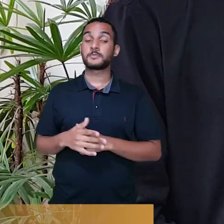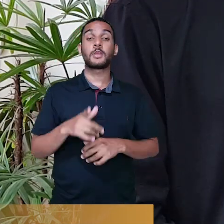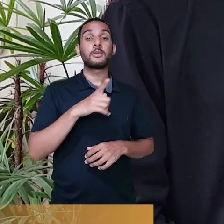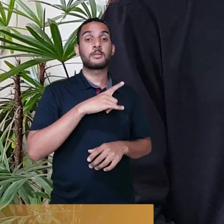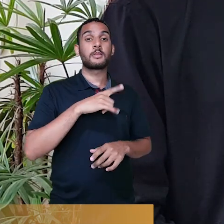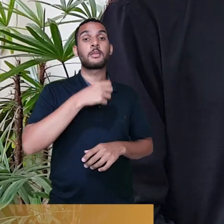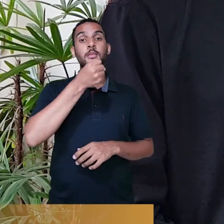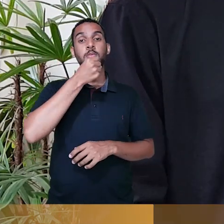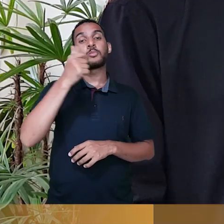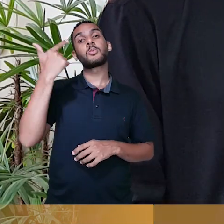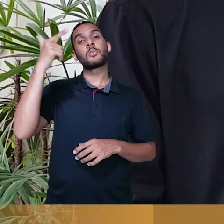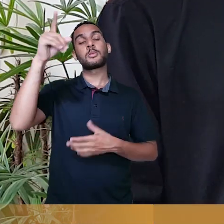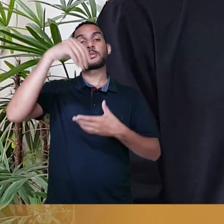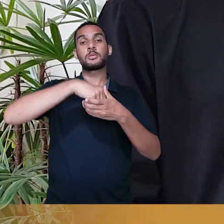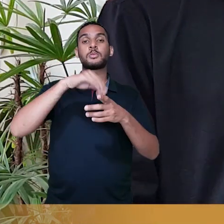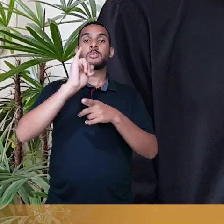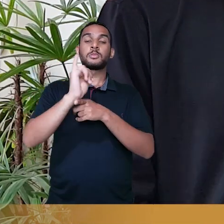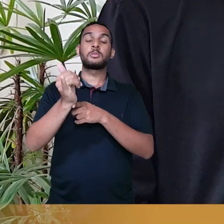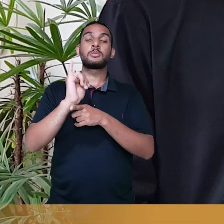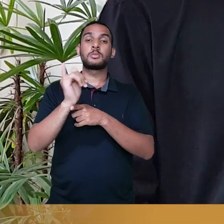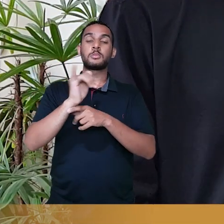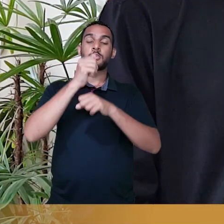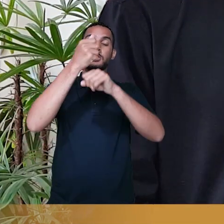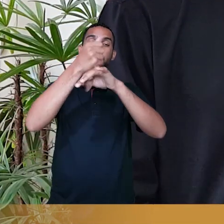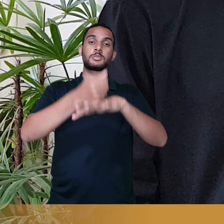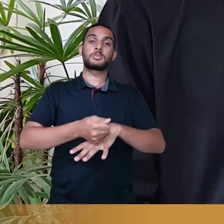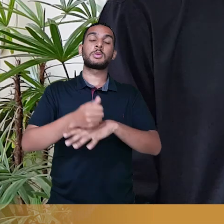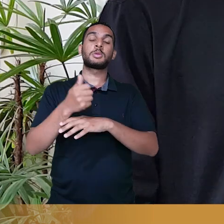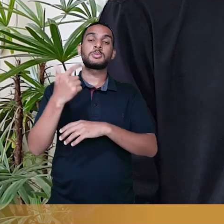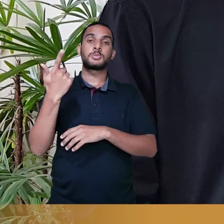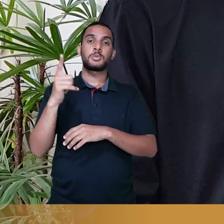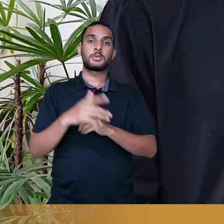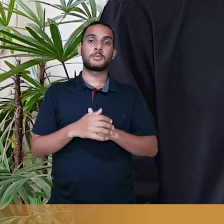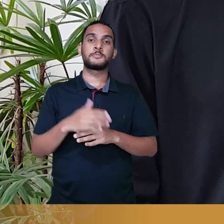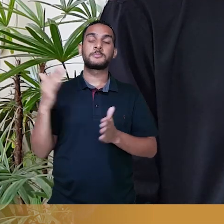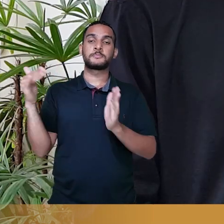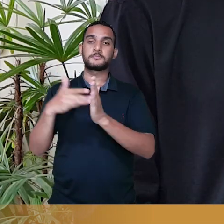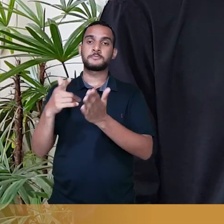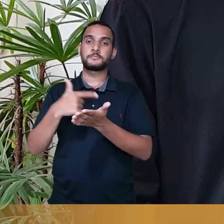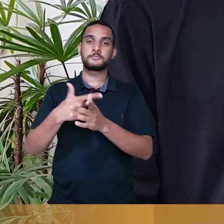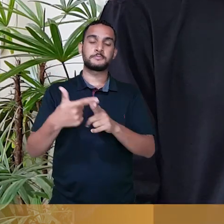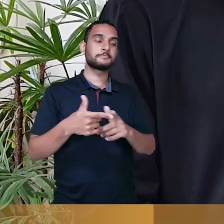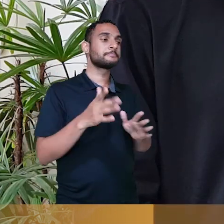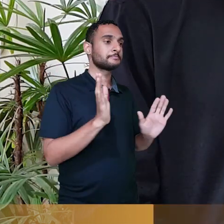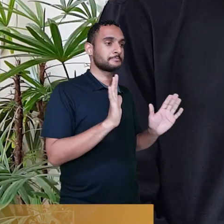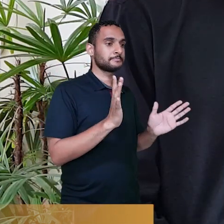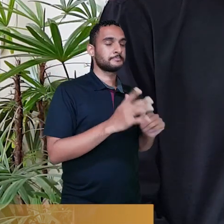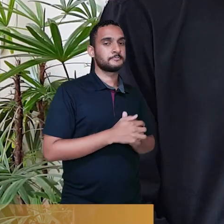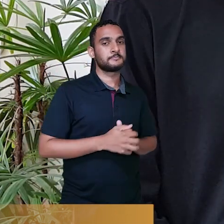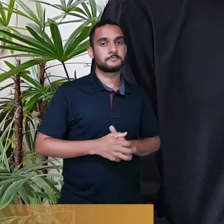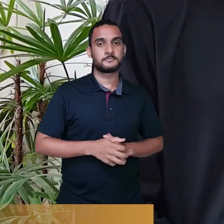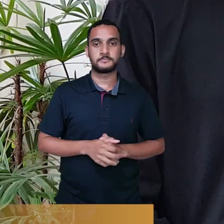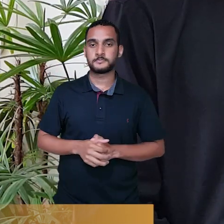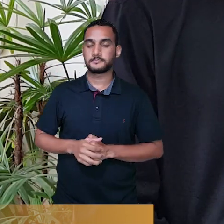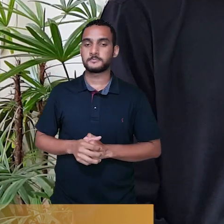obrigada para a companhia em outras entrevistas no youtube da arquidiocese de goiânia até a próxima até a